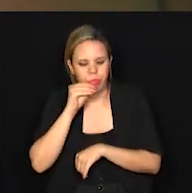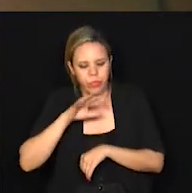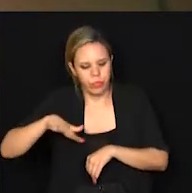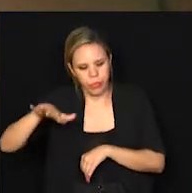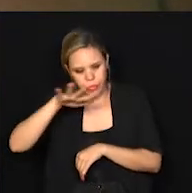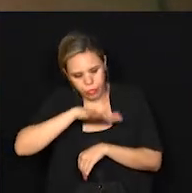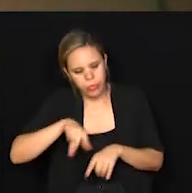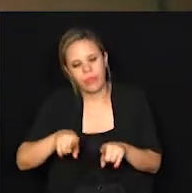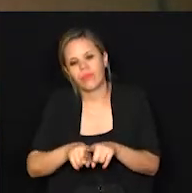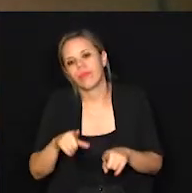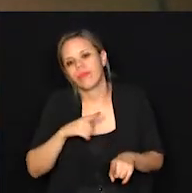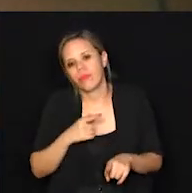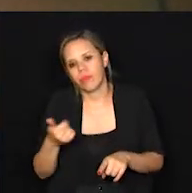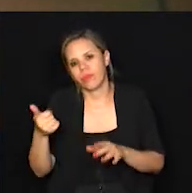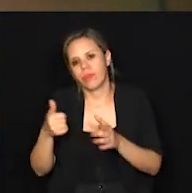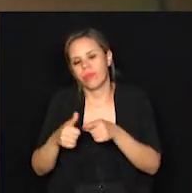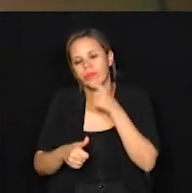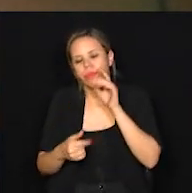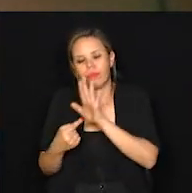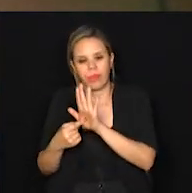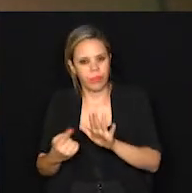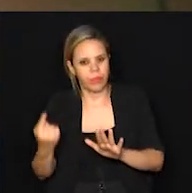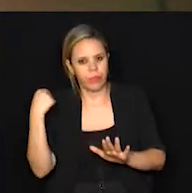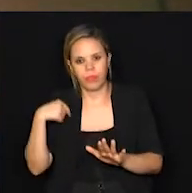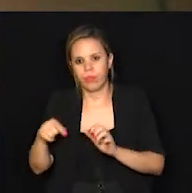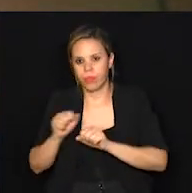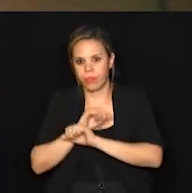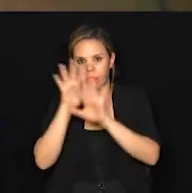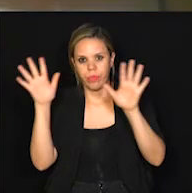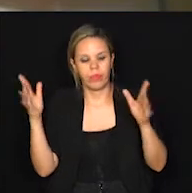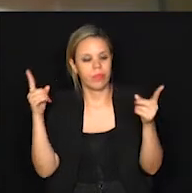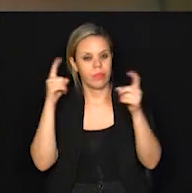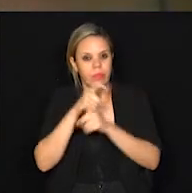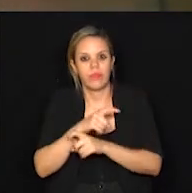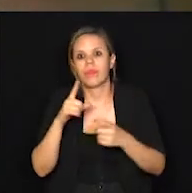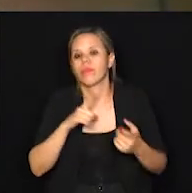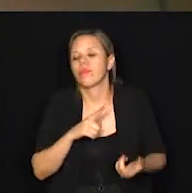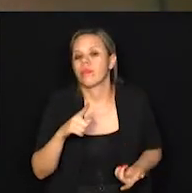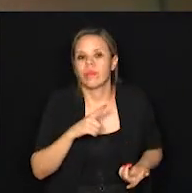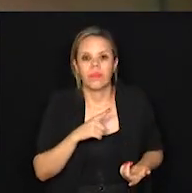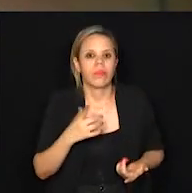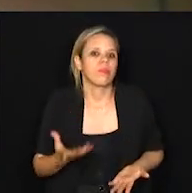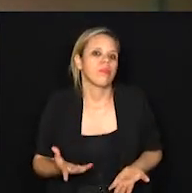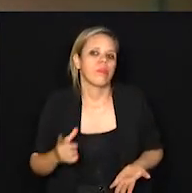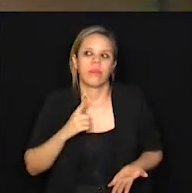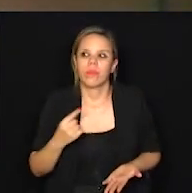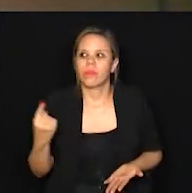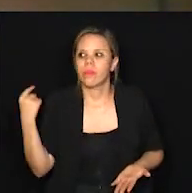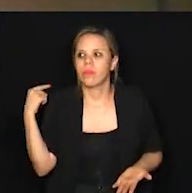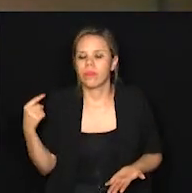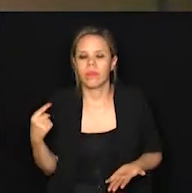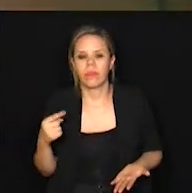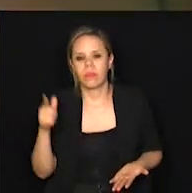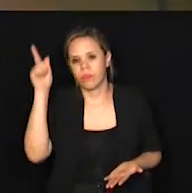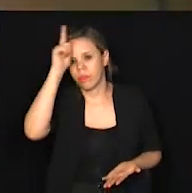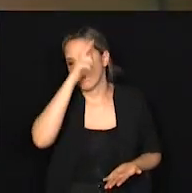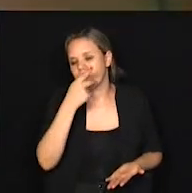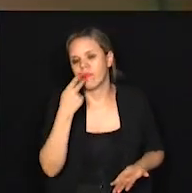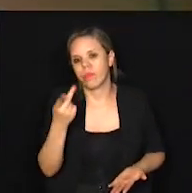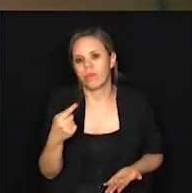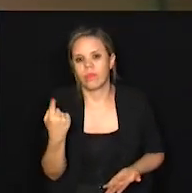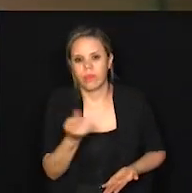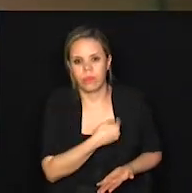jornada exaustiva em si, por meio digital. Então, isso não é uma verdade. Os professores, os trabalhadores estão trabalhando